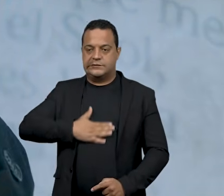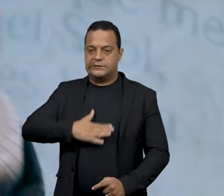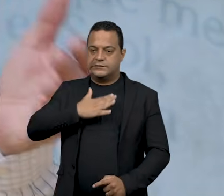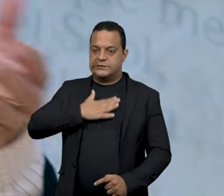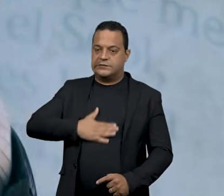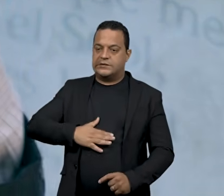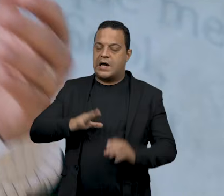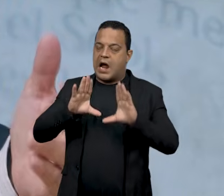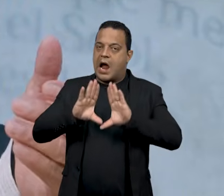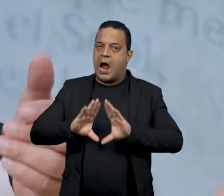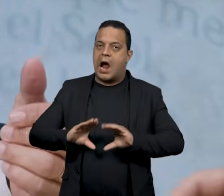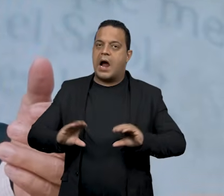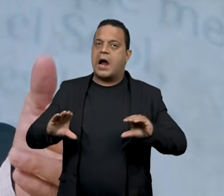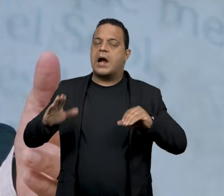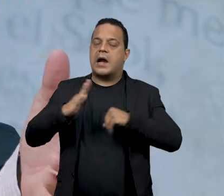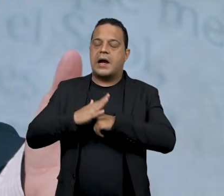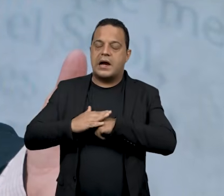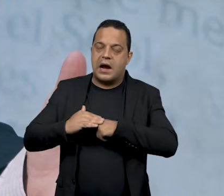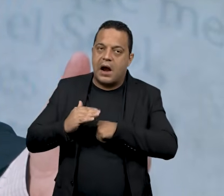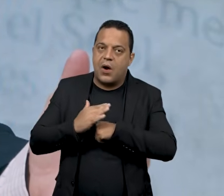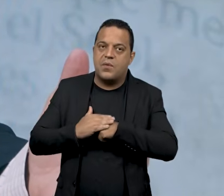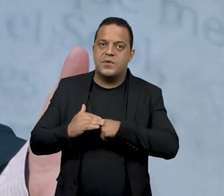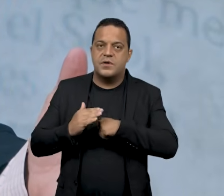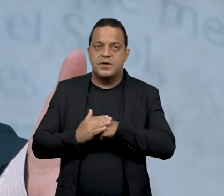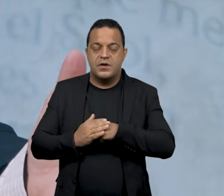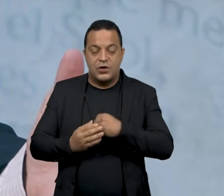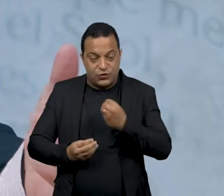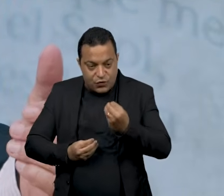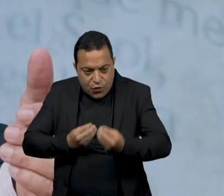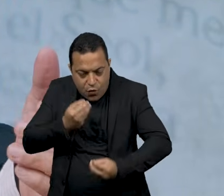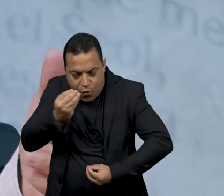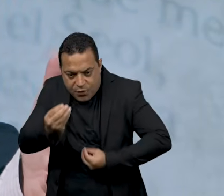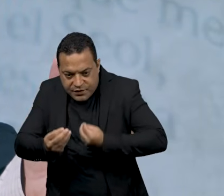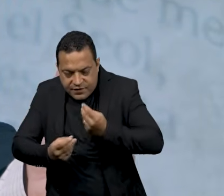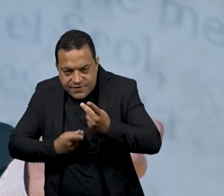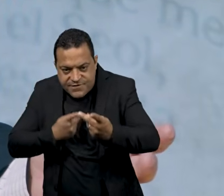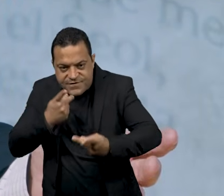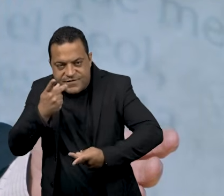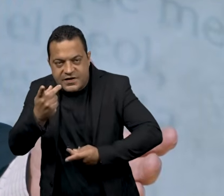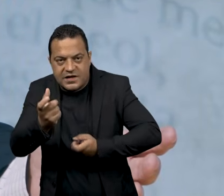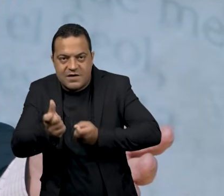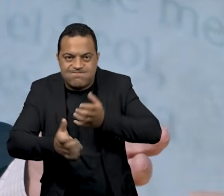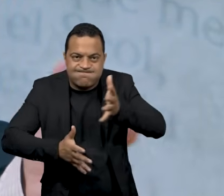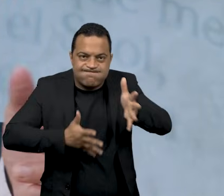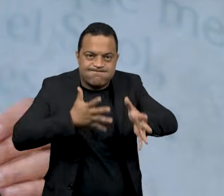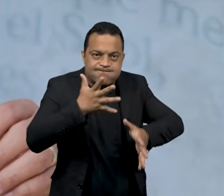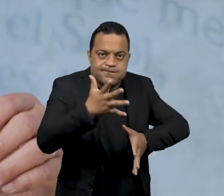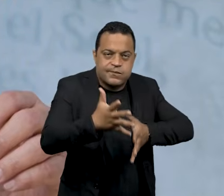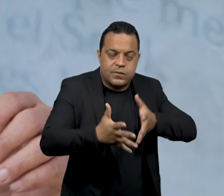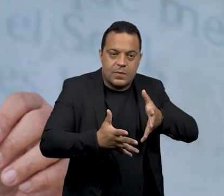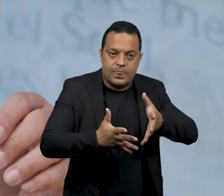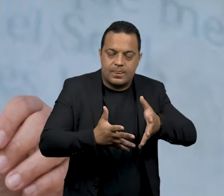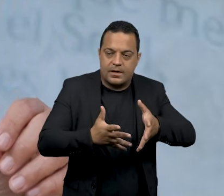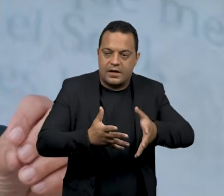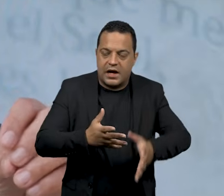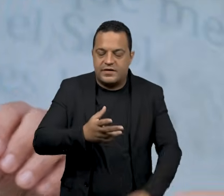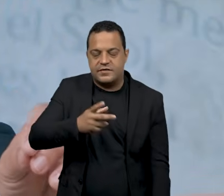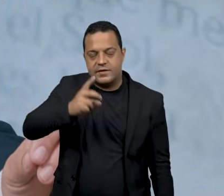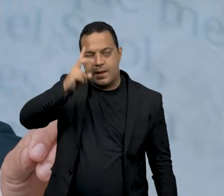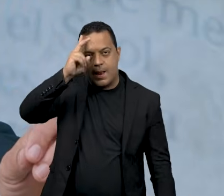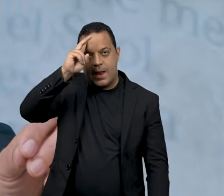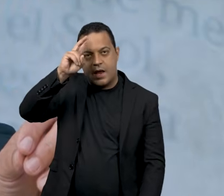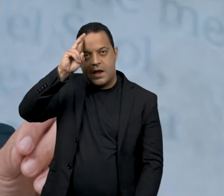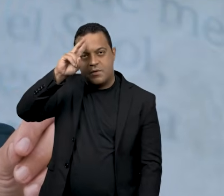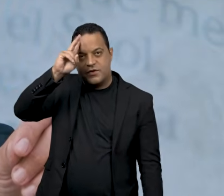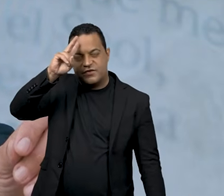no relacionamento, no modo de falar de um para com o outro. Até mesmo citamos a carta